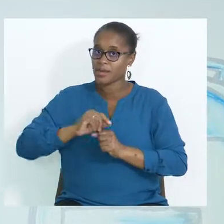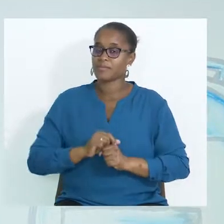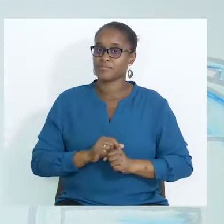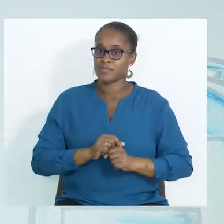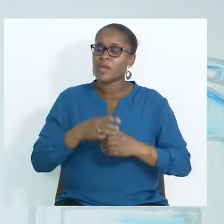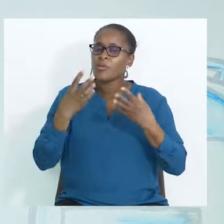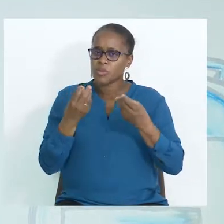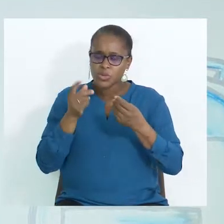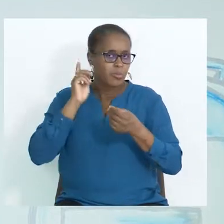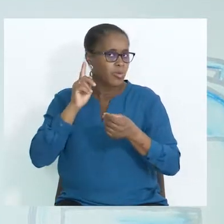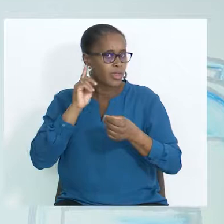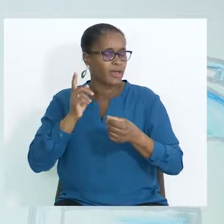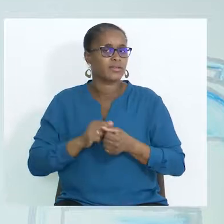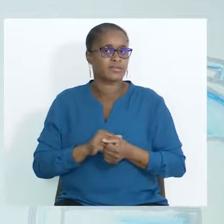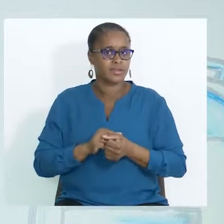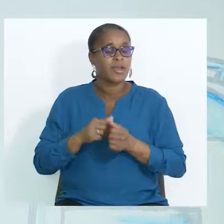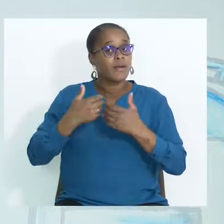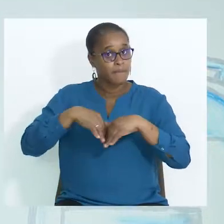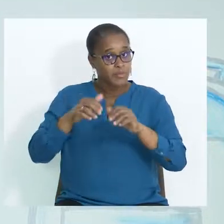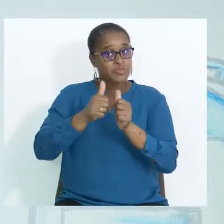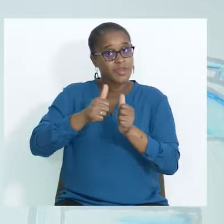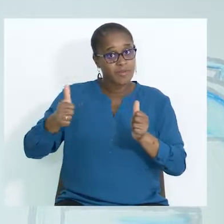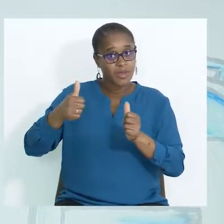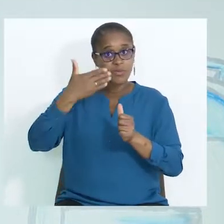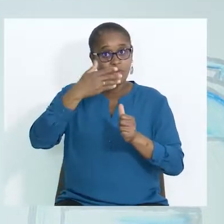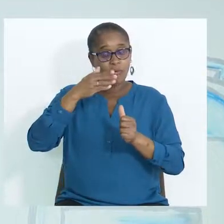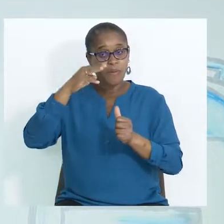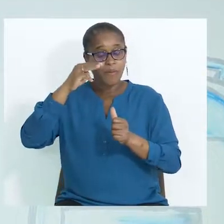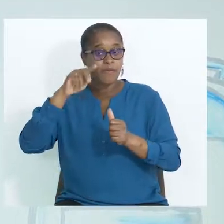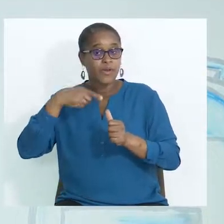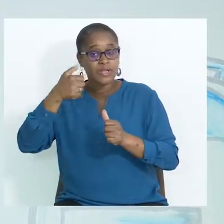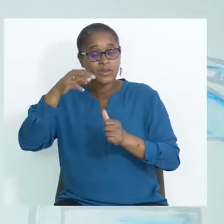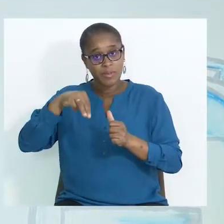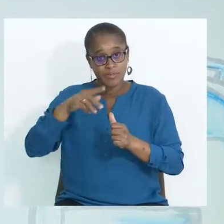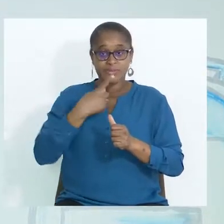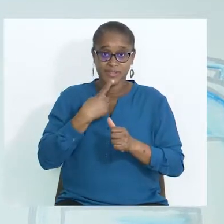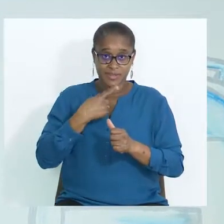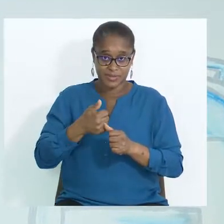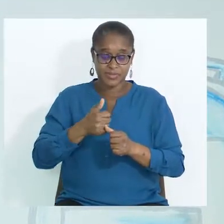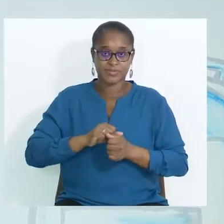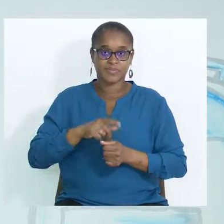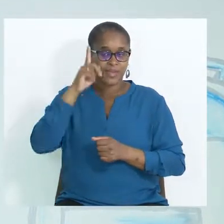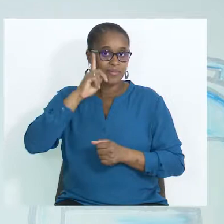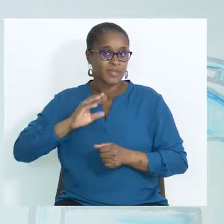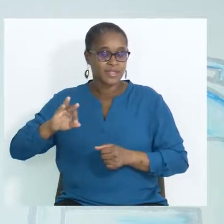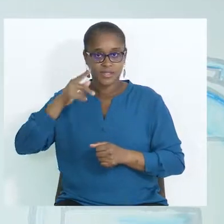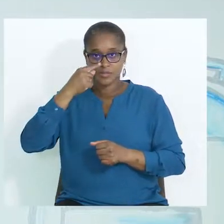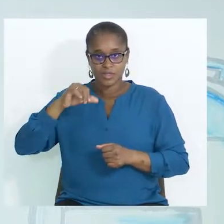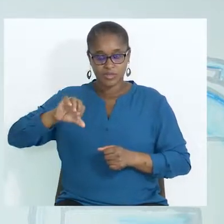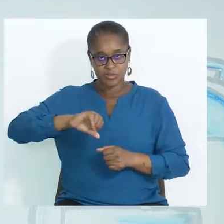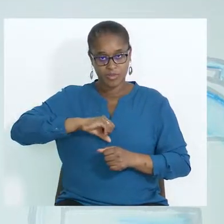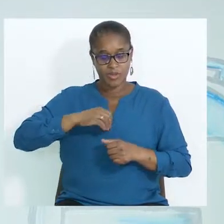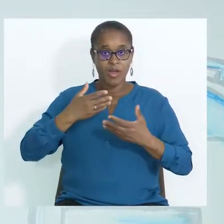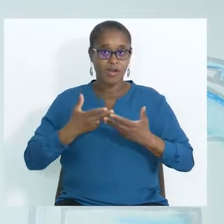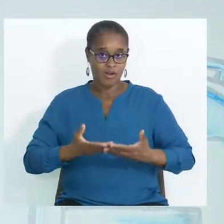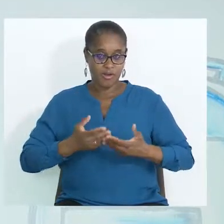também é muito importante mas o distanciamento né Tá certo Minhas meninas